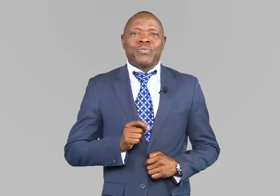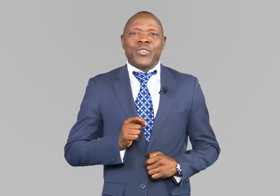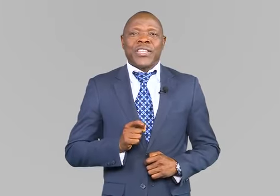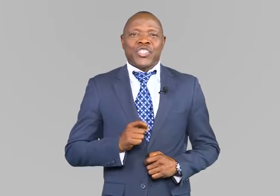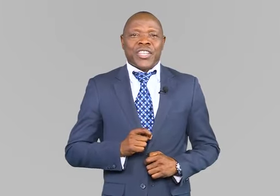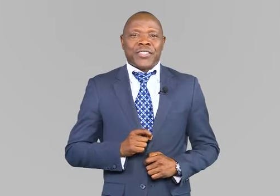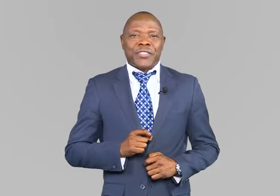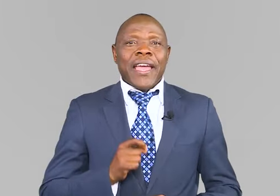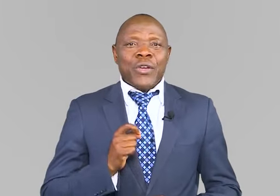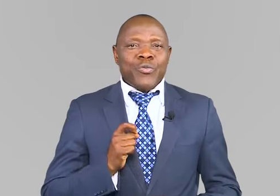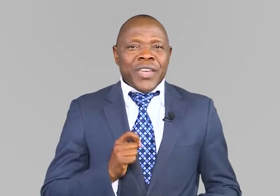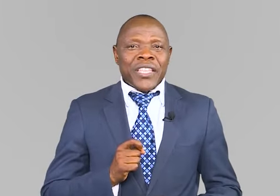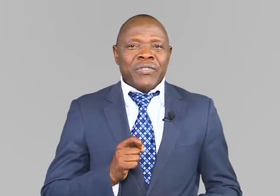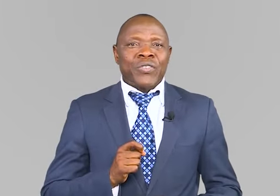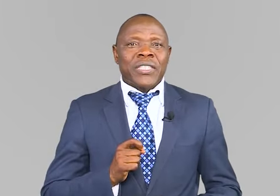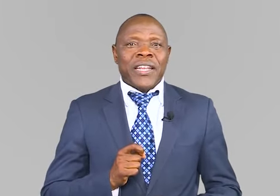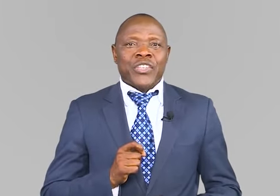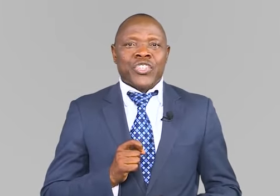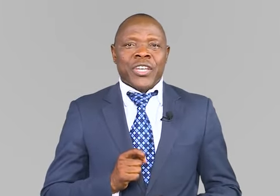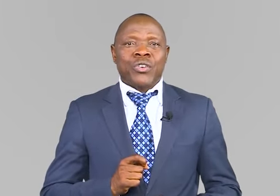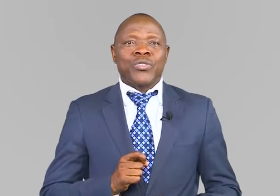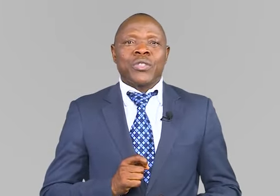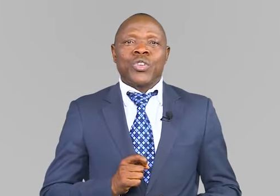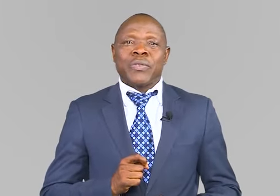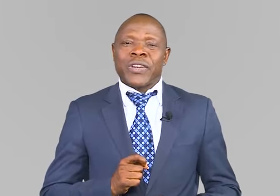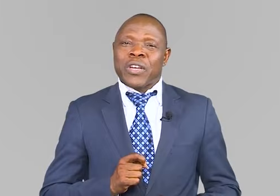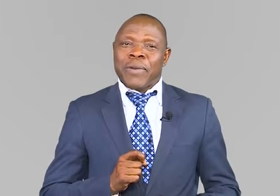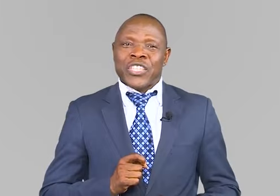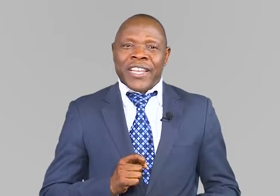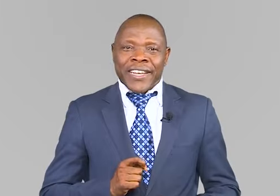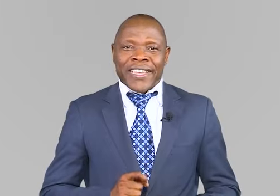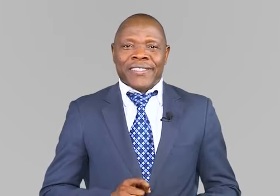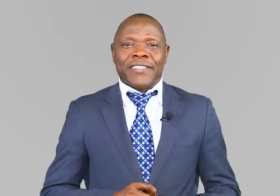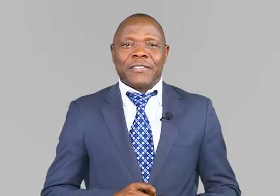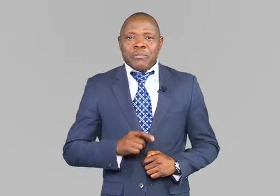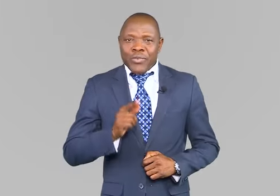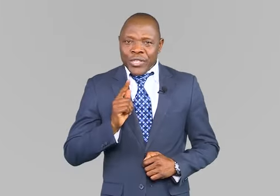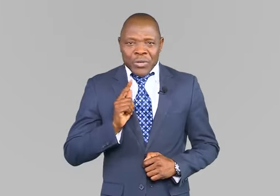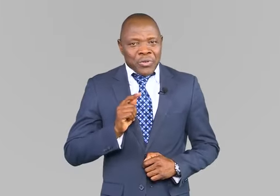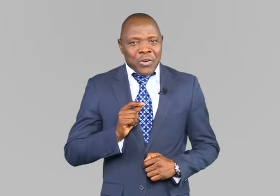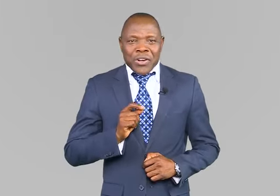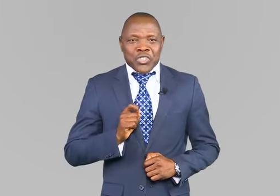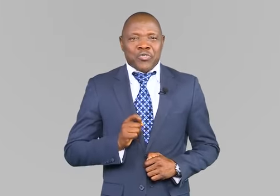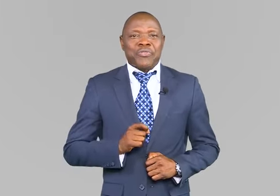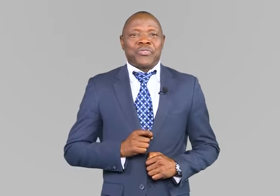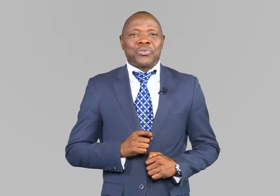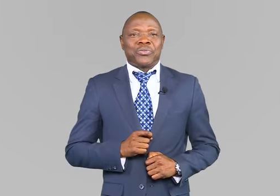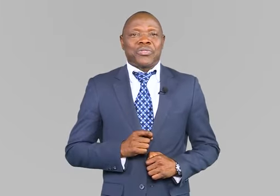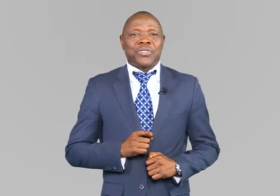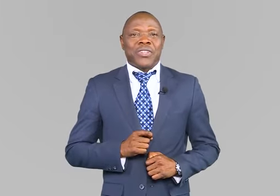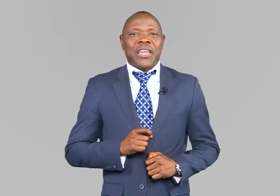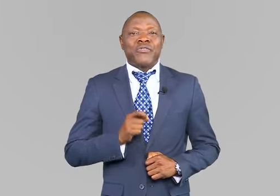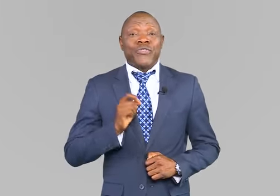inflação superior à existente. A economia deve voltar a crescer com o setor privado capaz de criar riqueza. Por isso eu não arrisco o meu